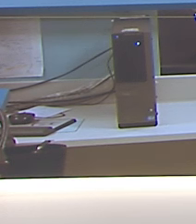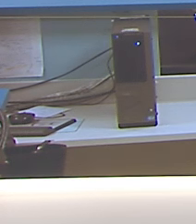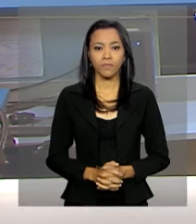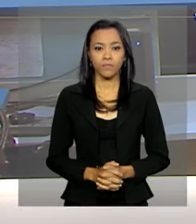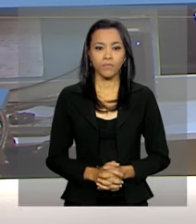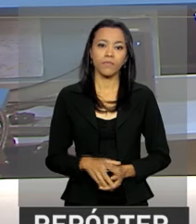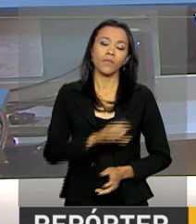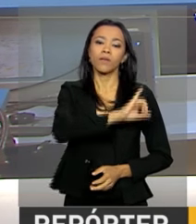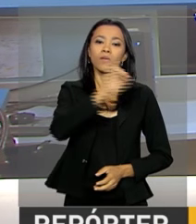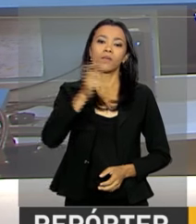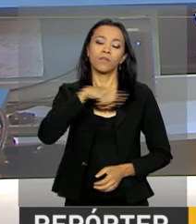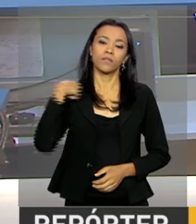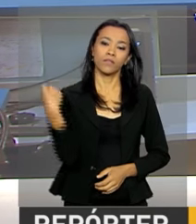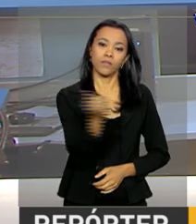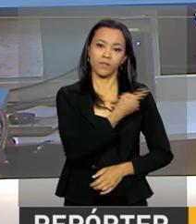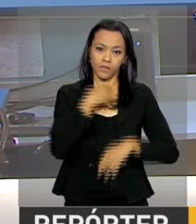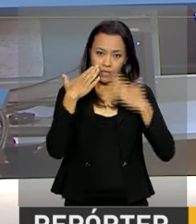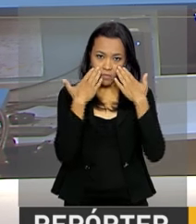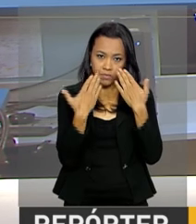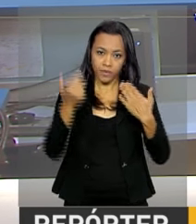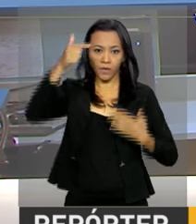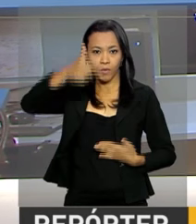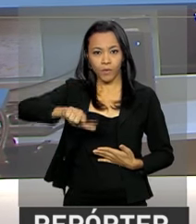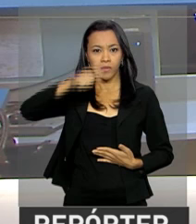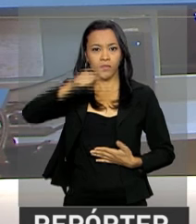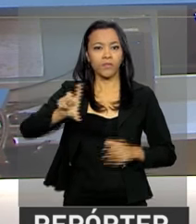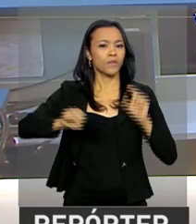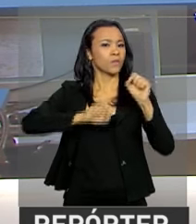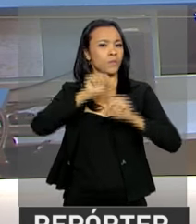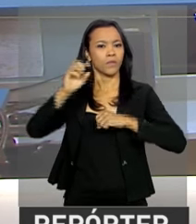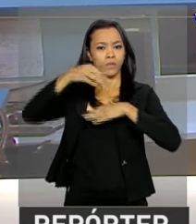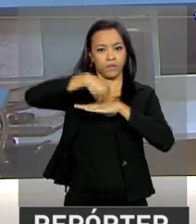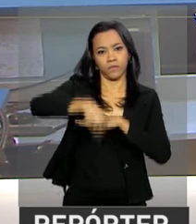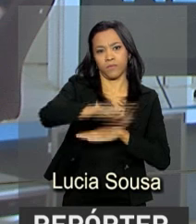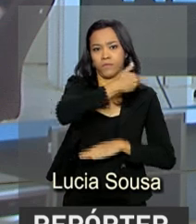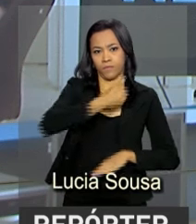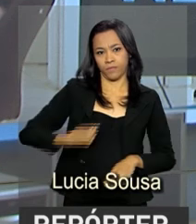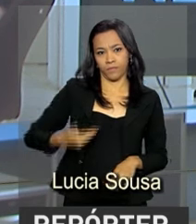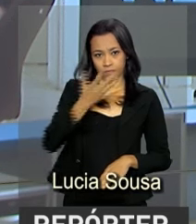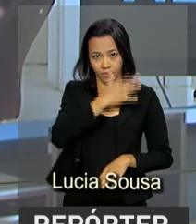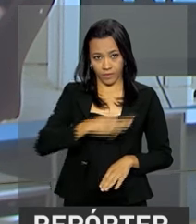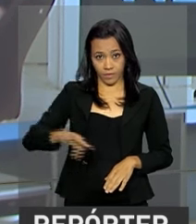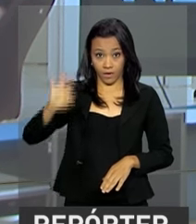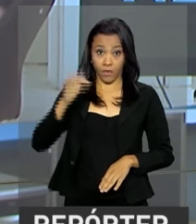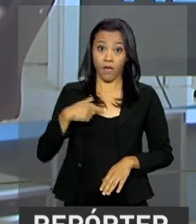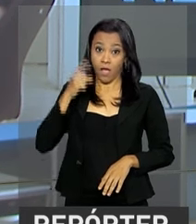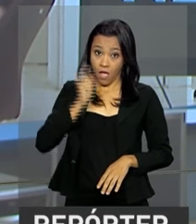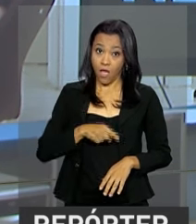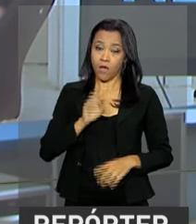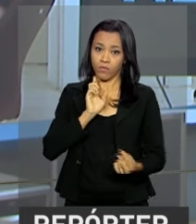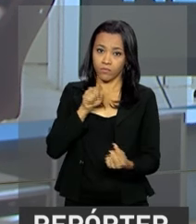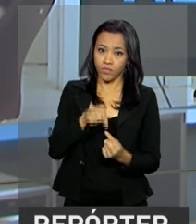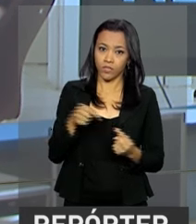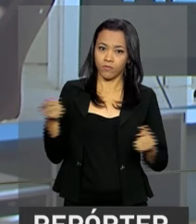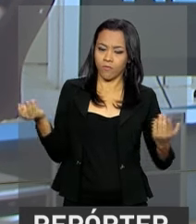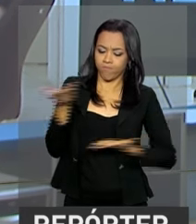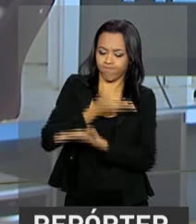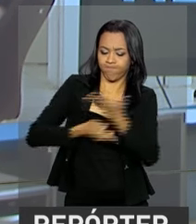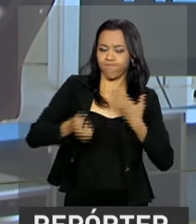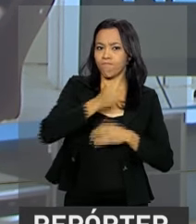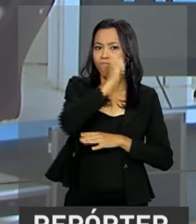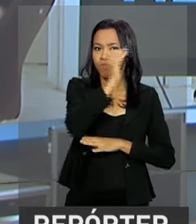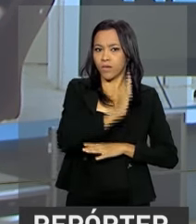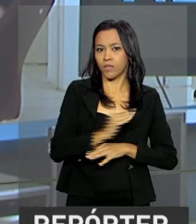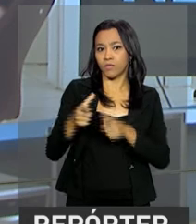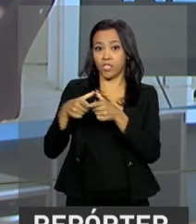lá estamos de volta com o repórter nbr as notícias do governo federal amplie as relações comerciais entre brasil japão